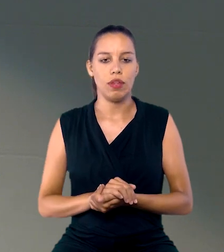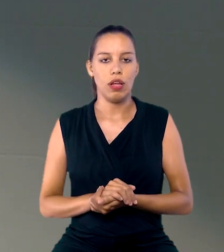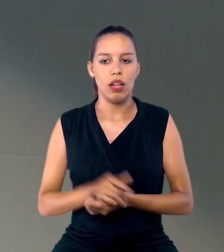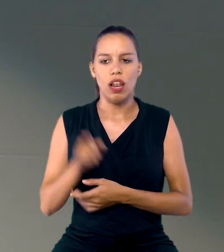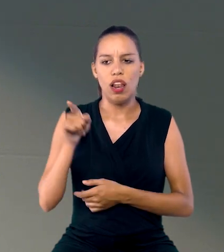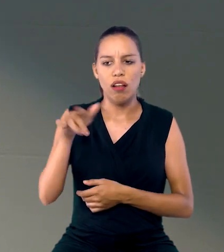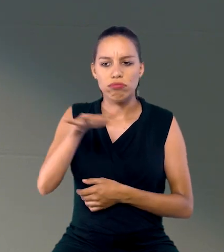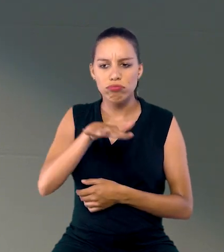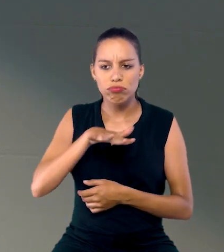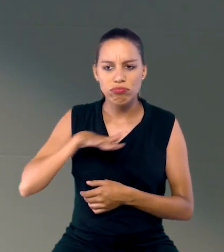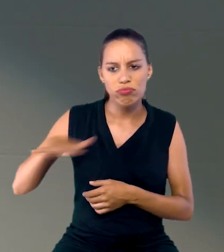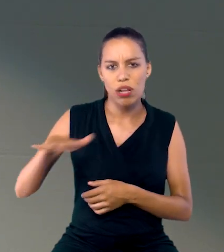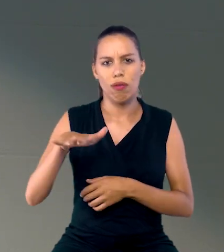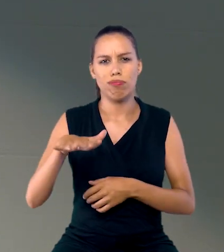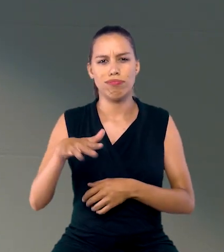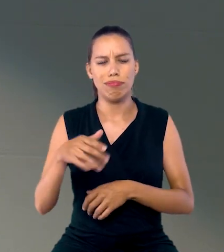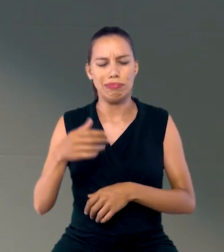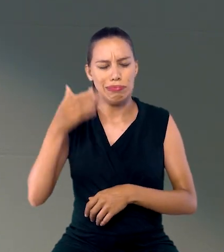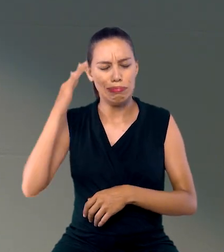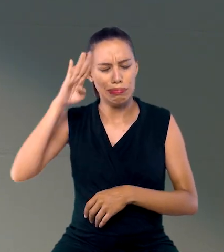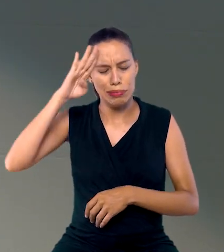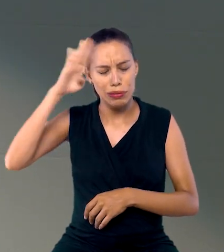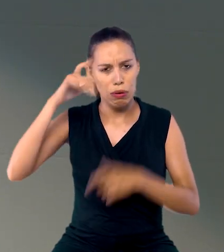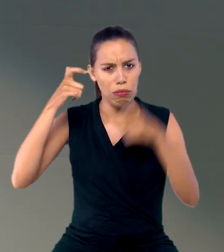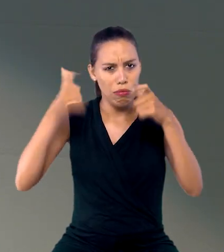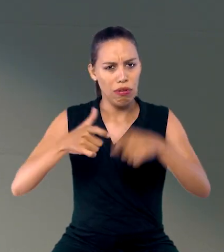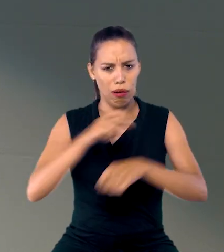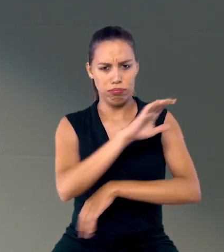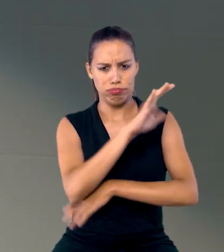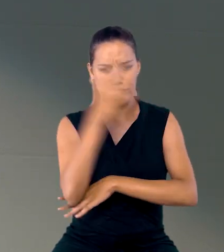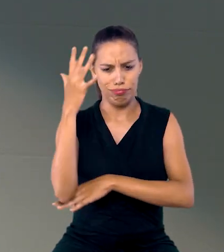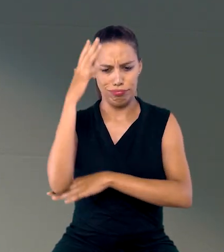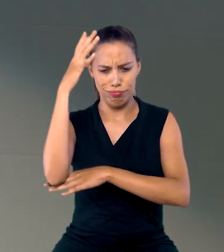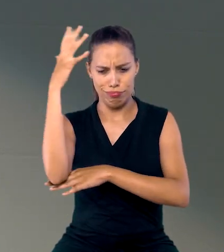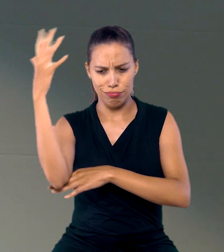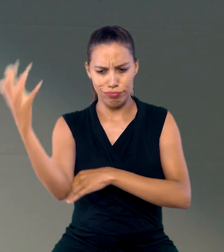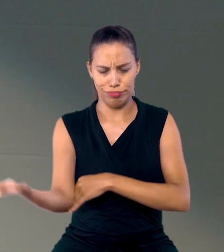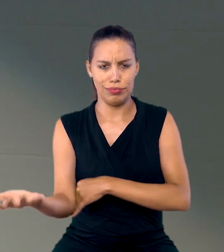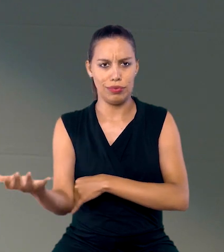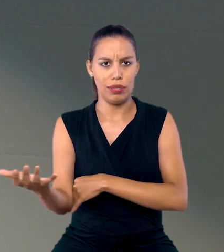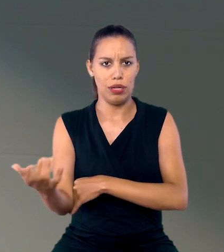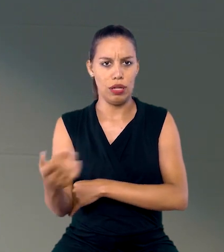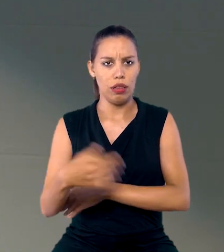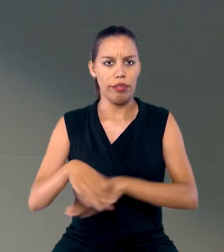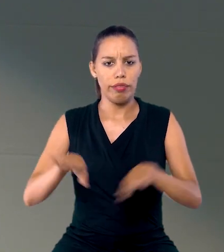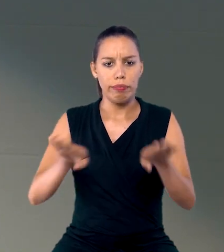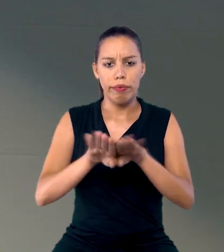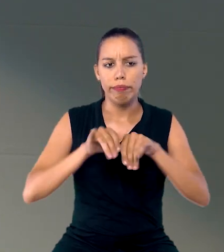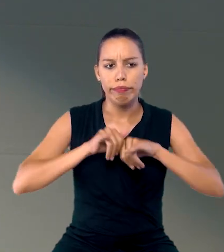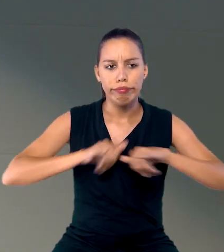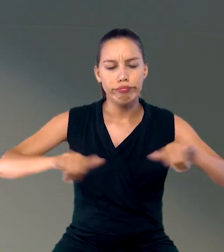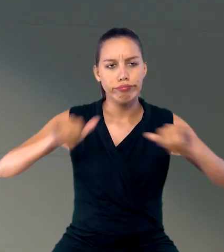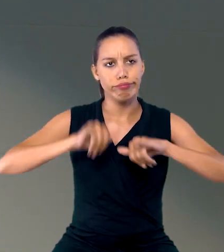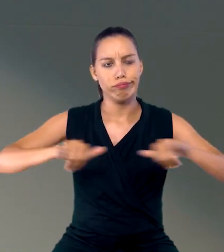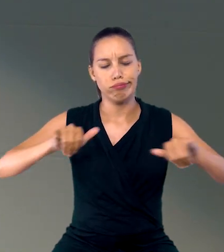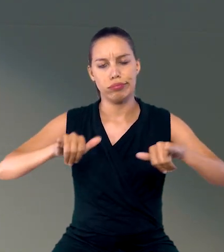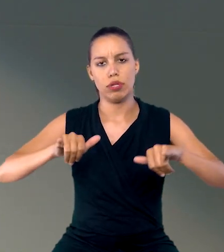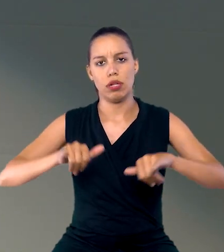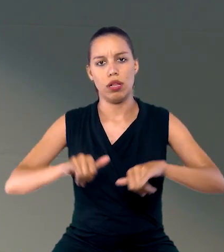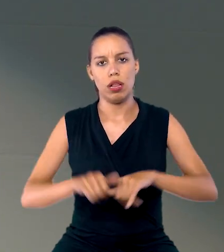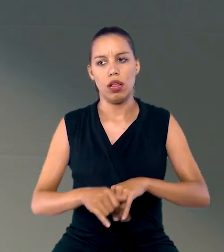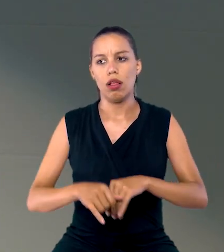dos epicentros da destruição da floresta amazônica. É uma das fundadoras da plataforma de jornalismo